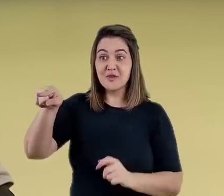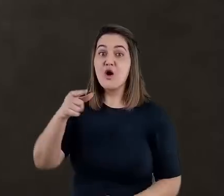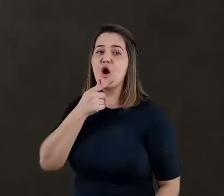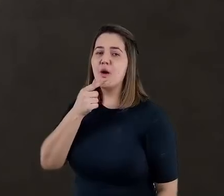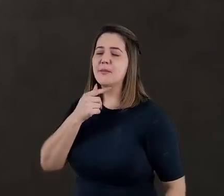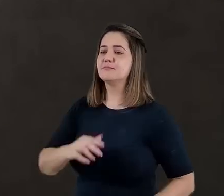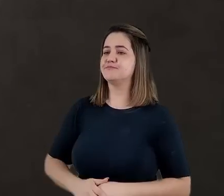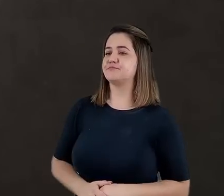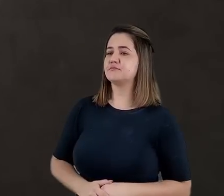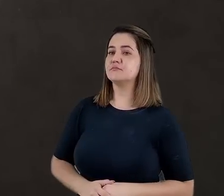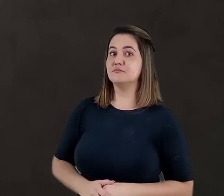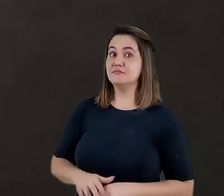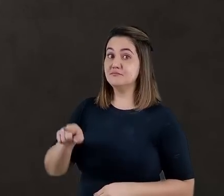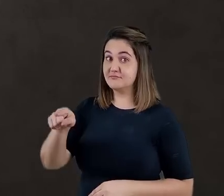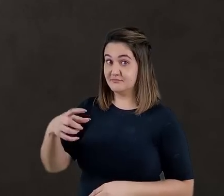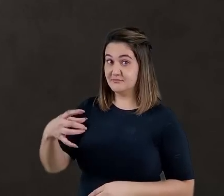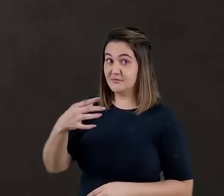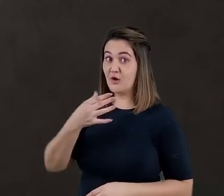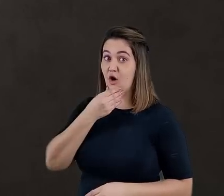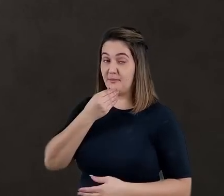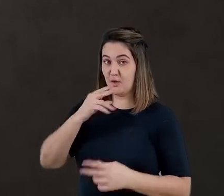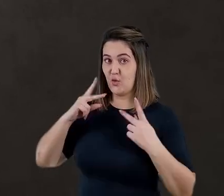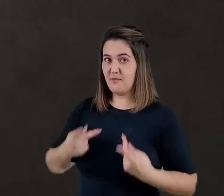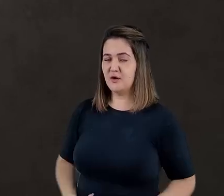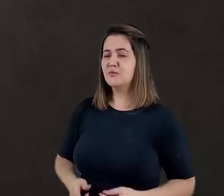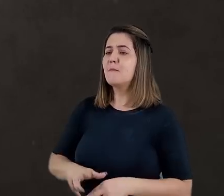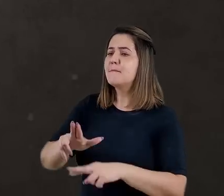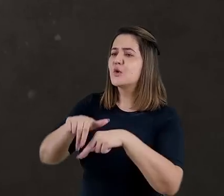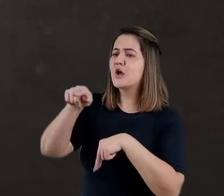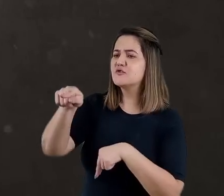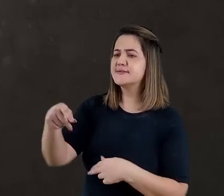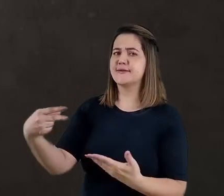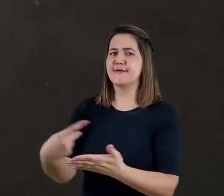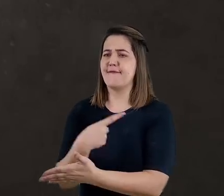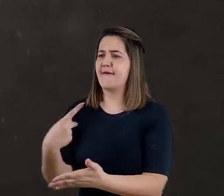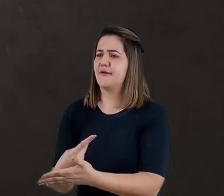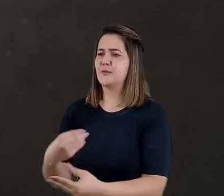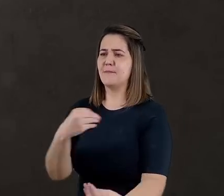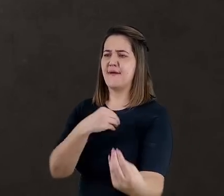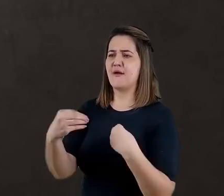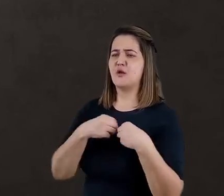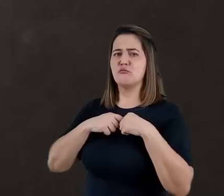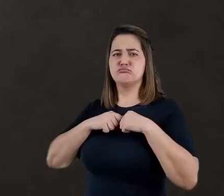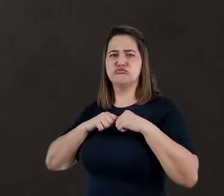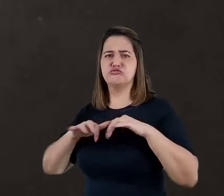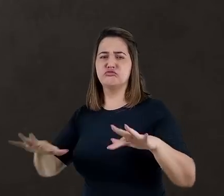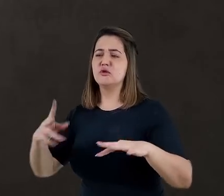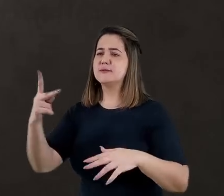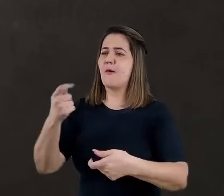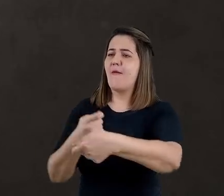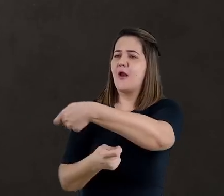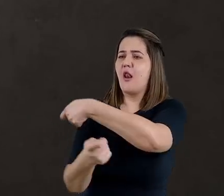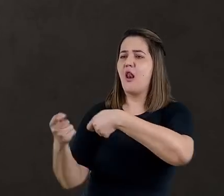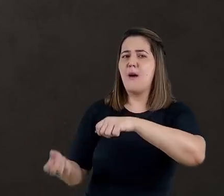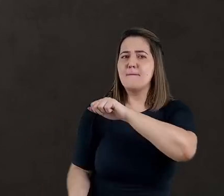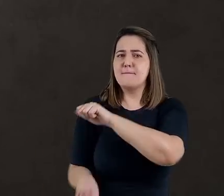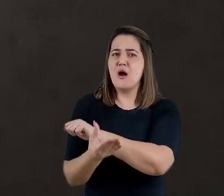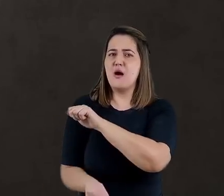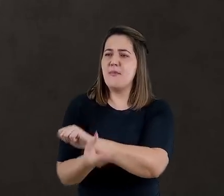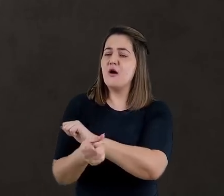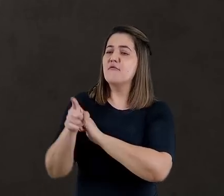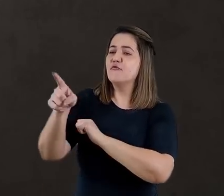você. Pela multidão das suas iniquidades, pela injustiça do seu comércio, você profanou os